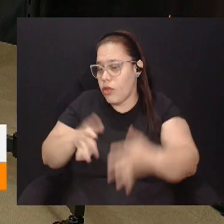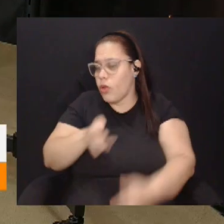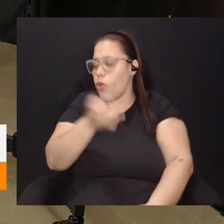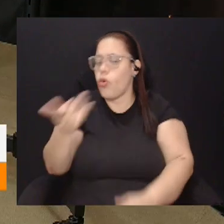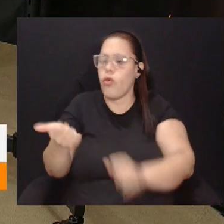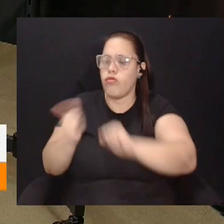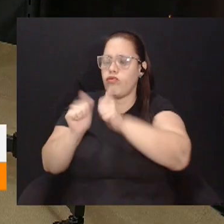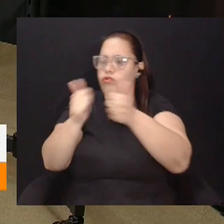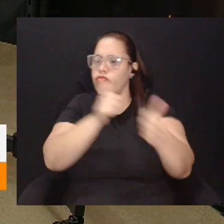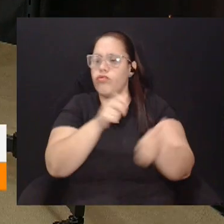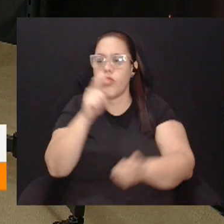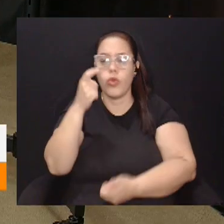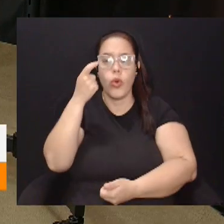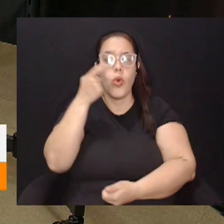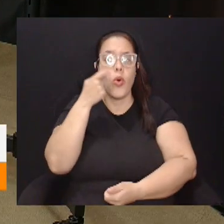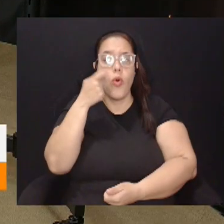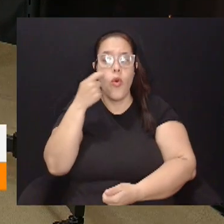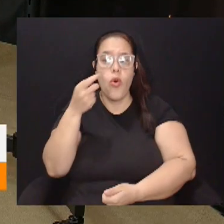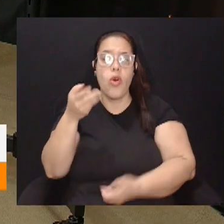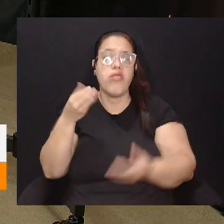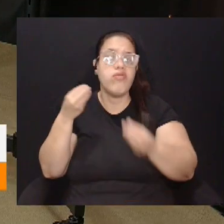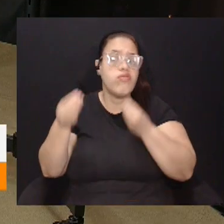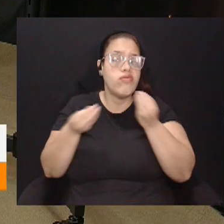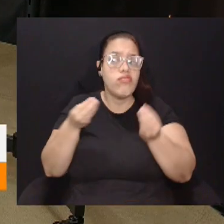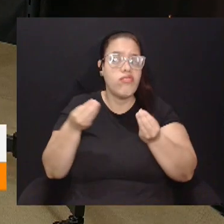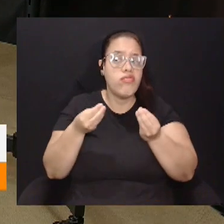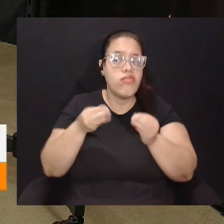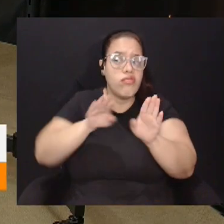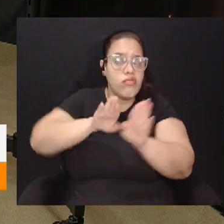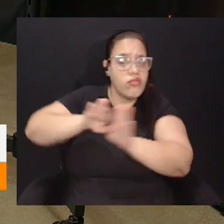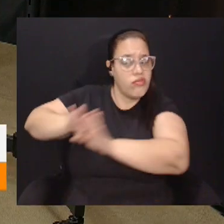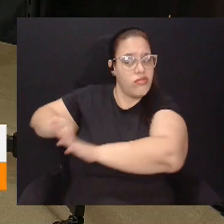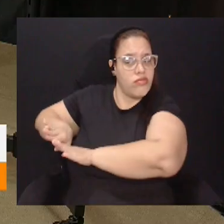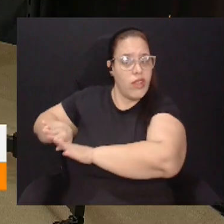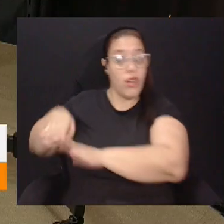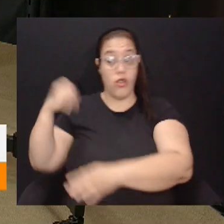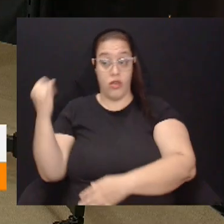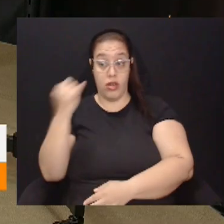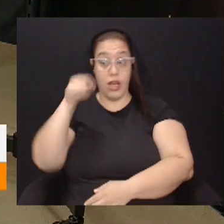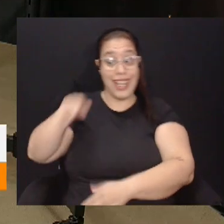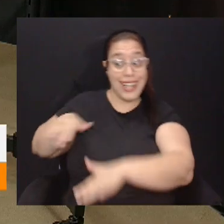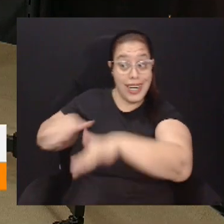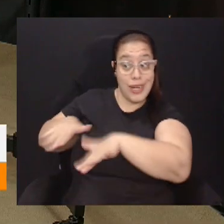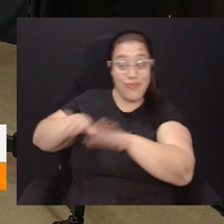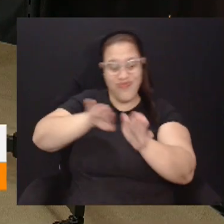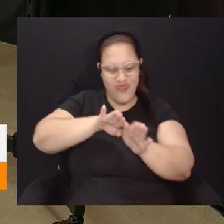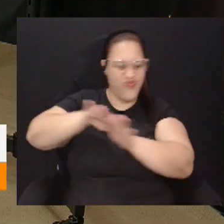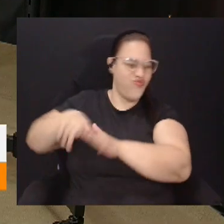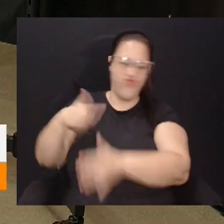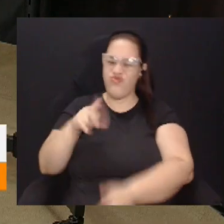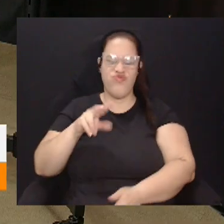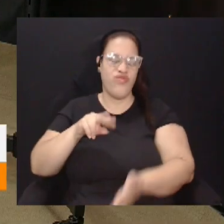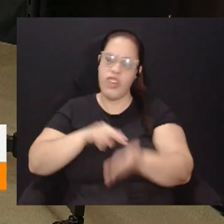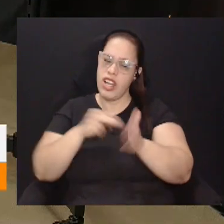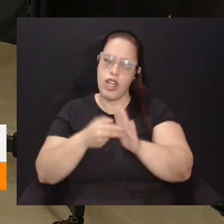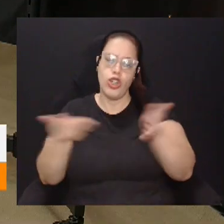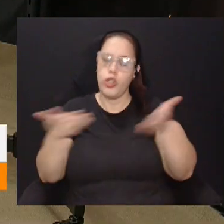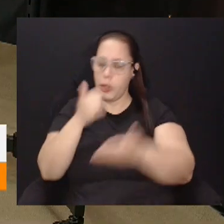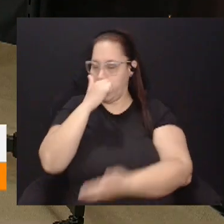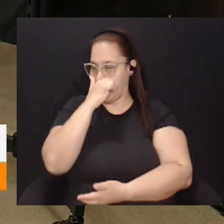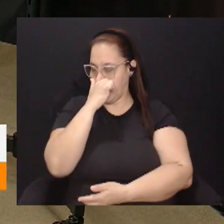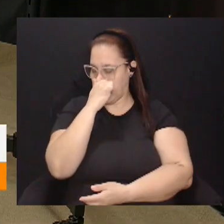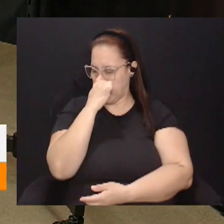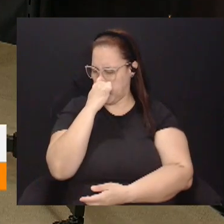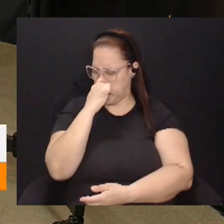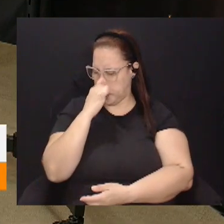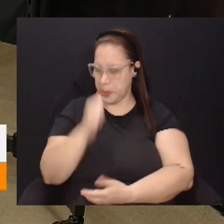vê hoje, e o que que a gente deixou para lá que foi importante naquele momento, mas que não faz mais parte, né, desse momento atual, mas